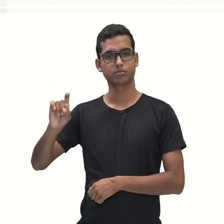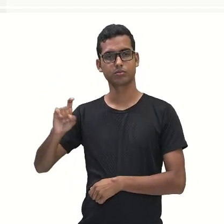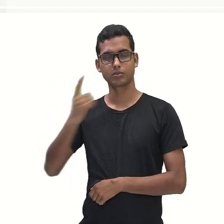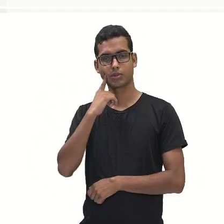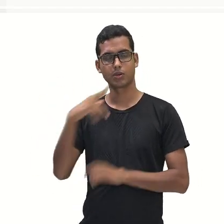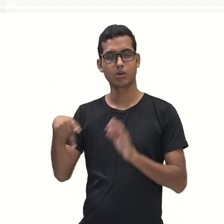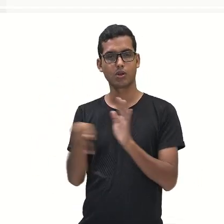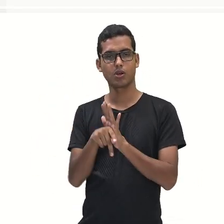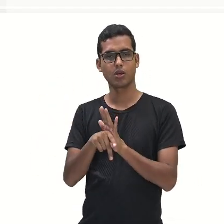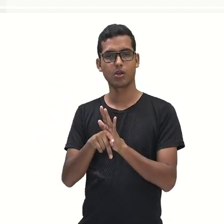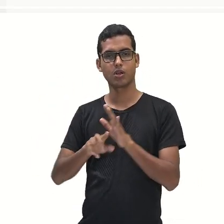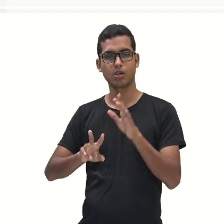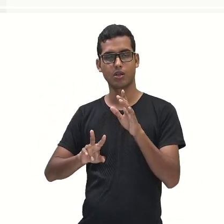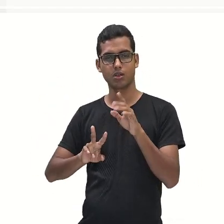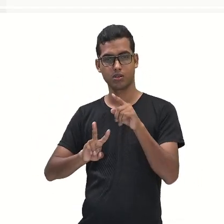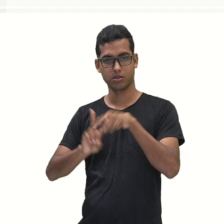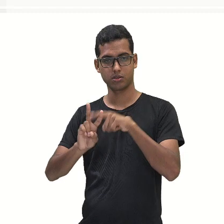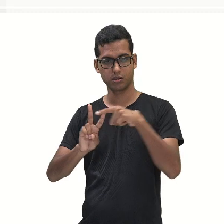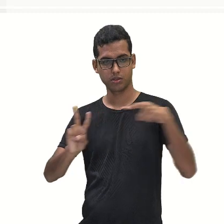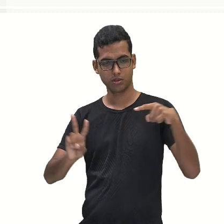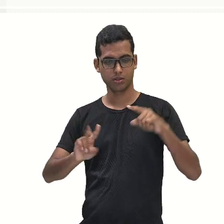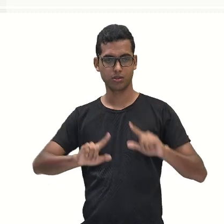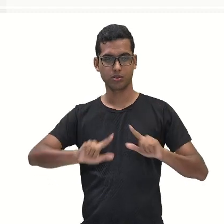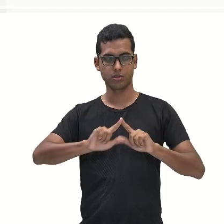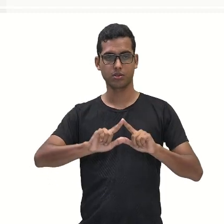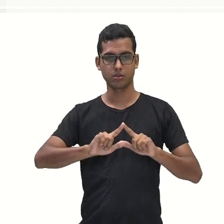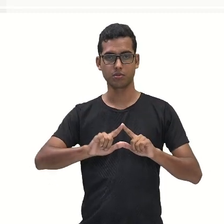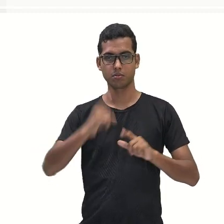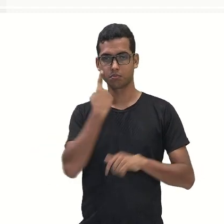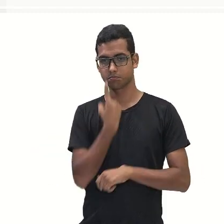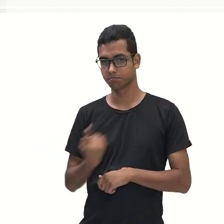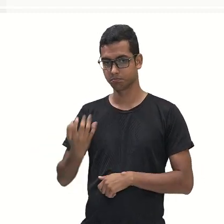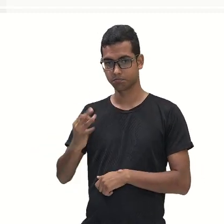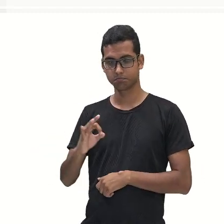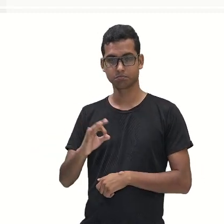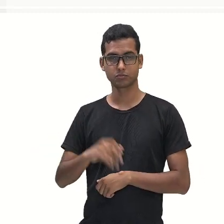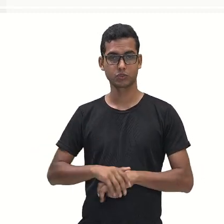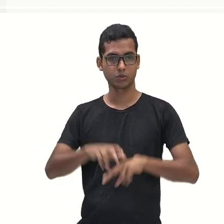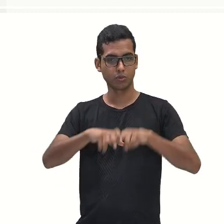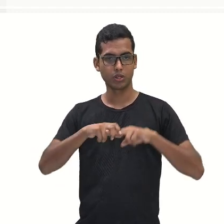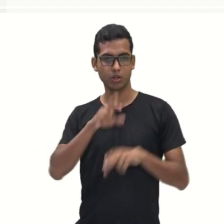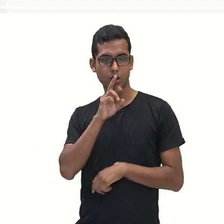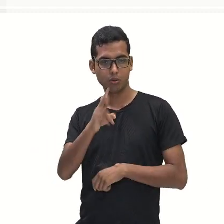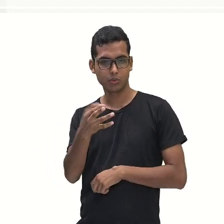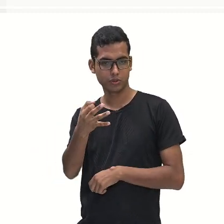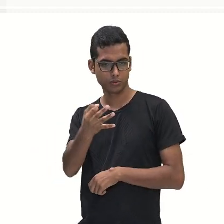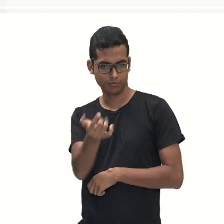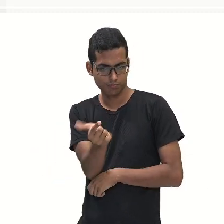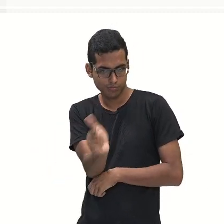isso não existe no conjunto dos números reais. Então, por isso que não vai existir uma solução aqui, ó.